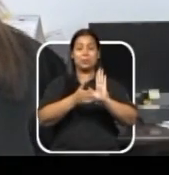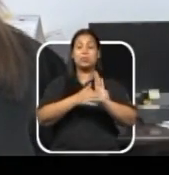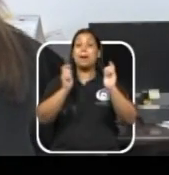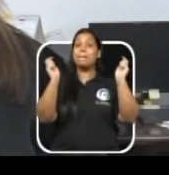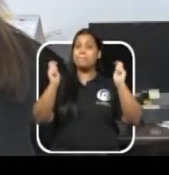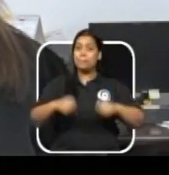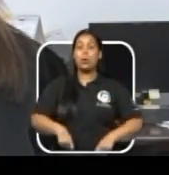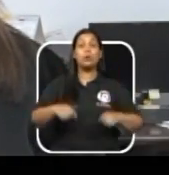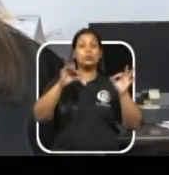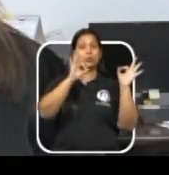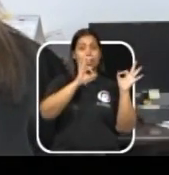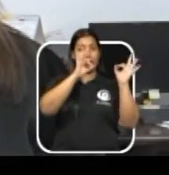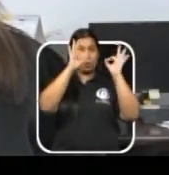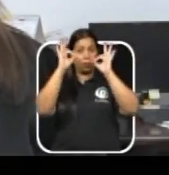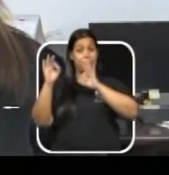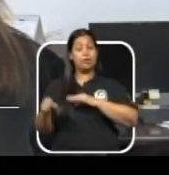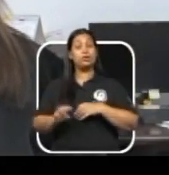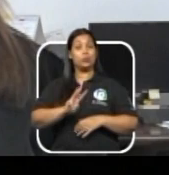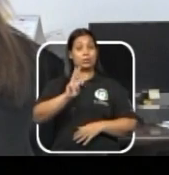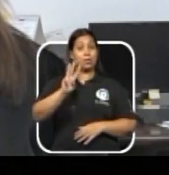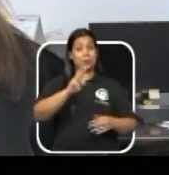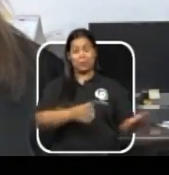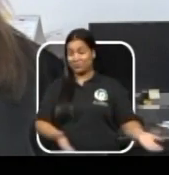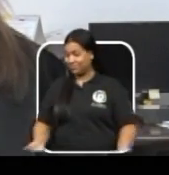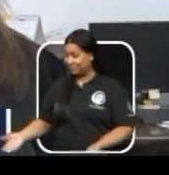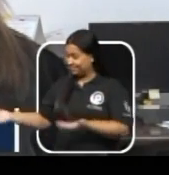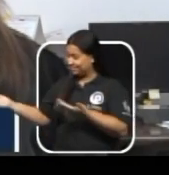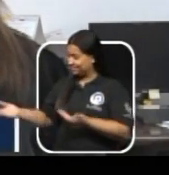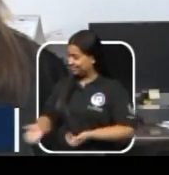ser acompanhadas em nosso site